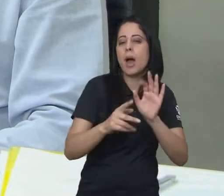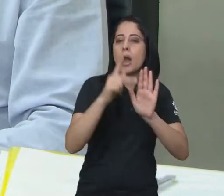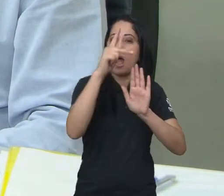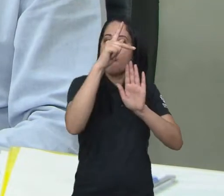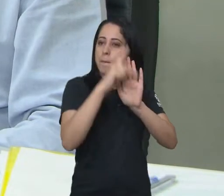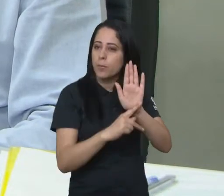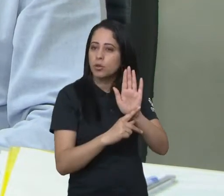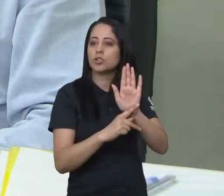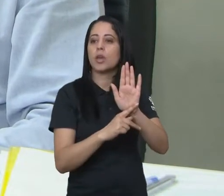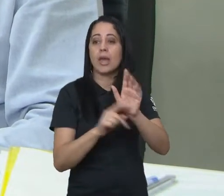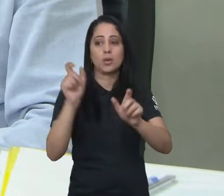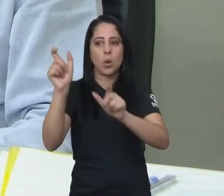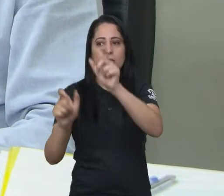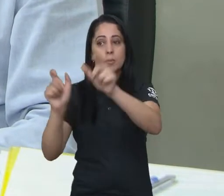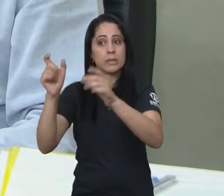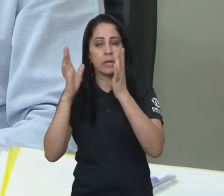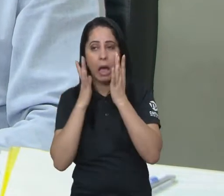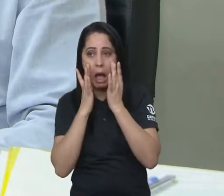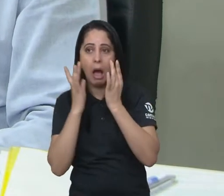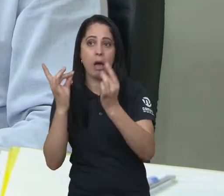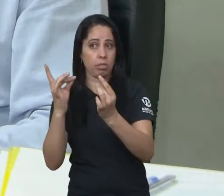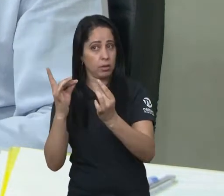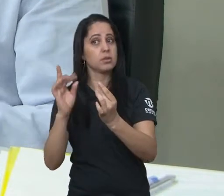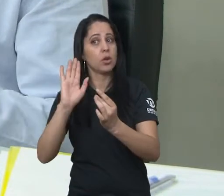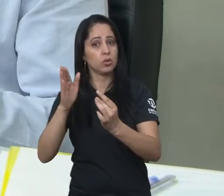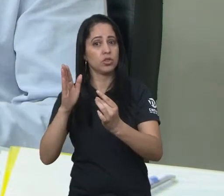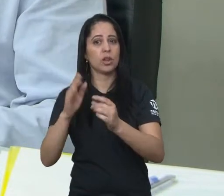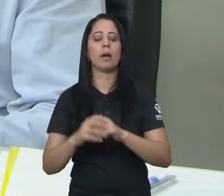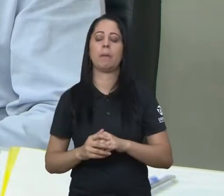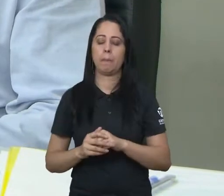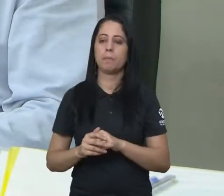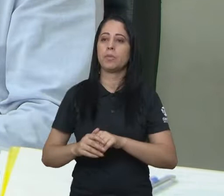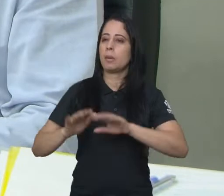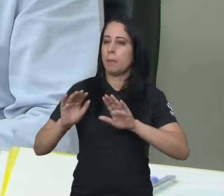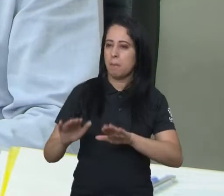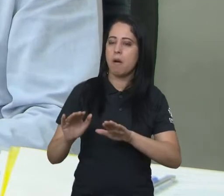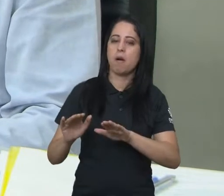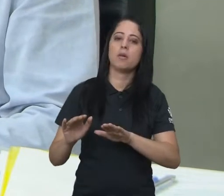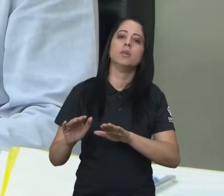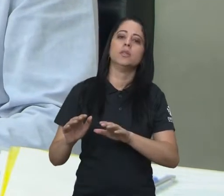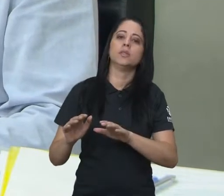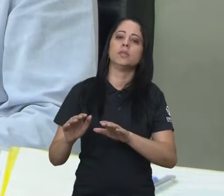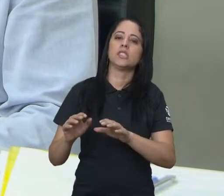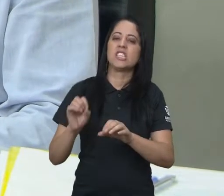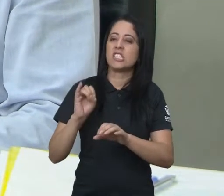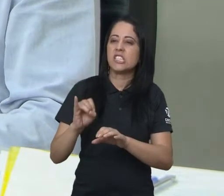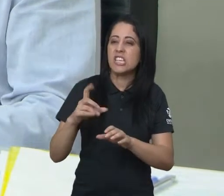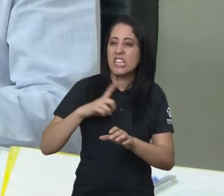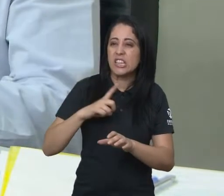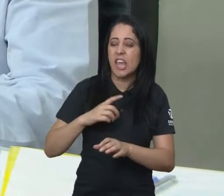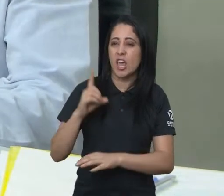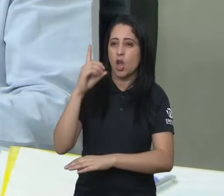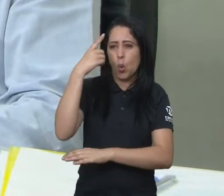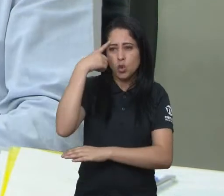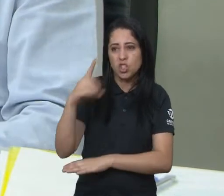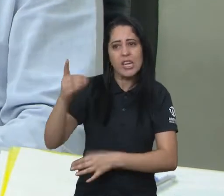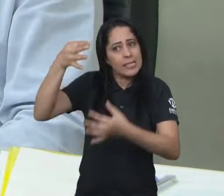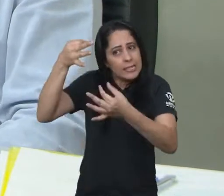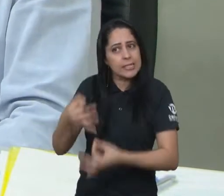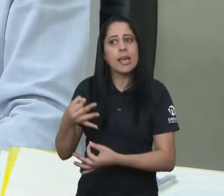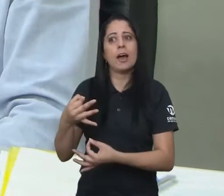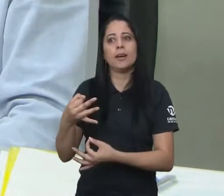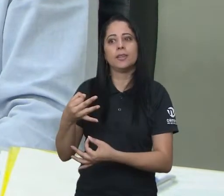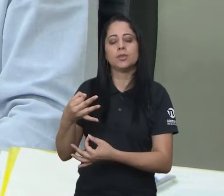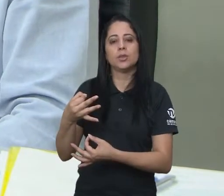mais ligadas. É claro que muitas pessoas já têm a consciência da preservação da árvore, mas quando você tem uma data